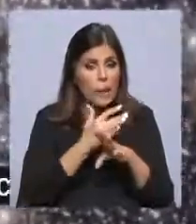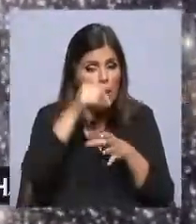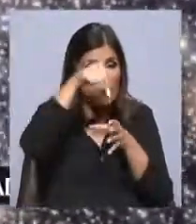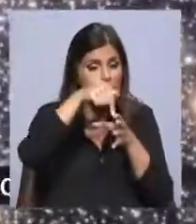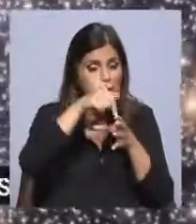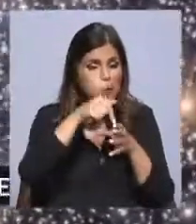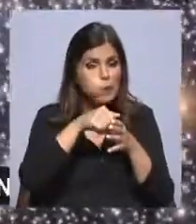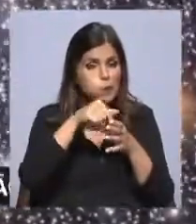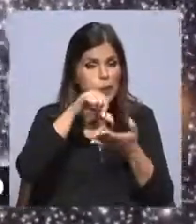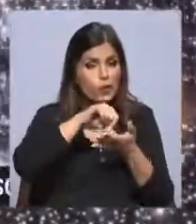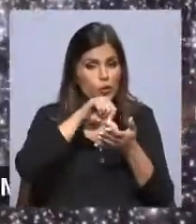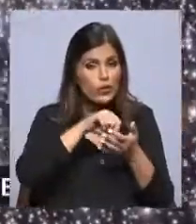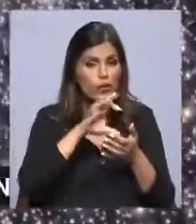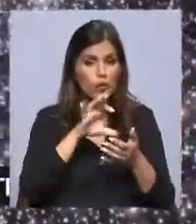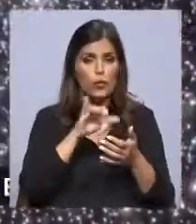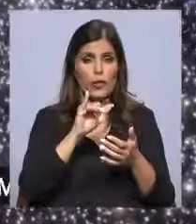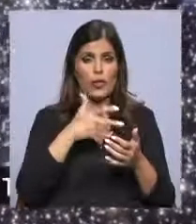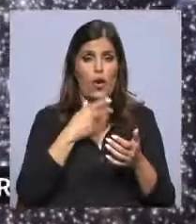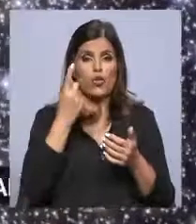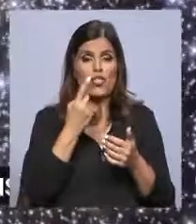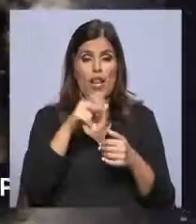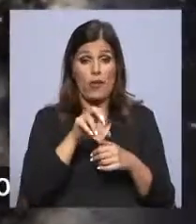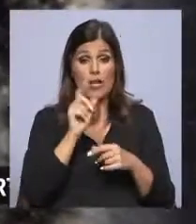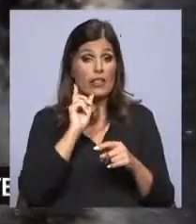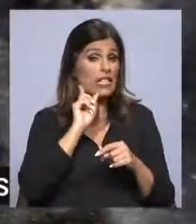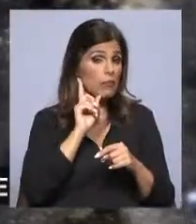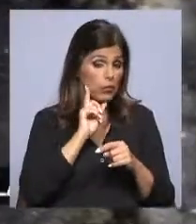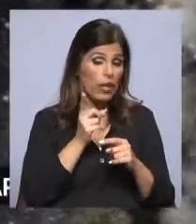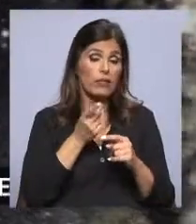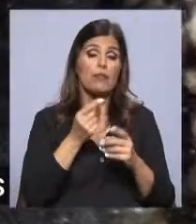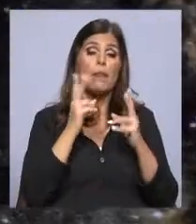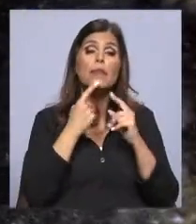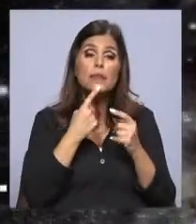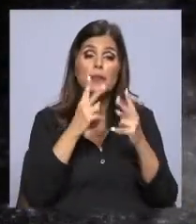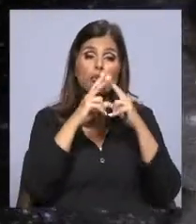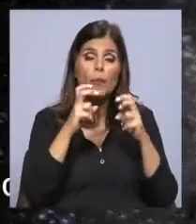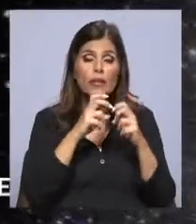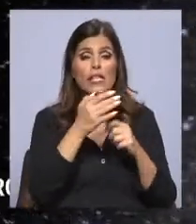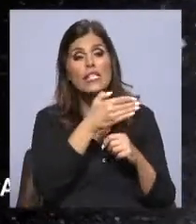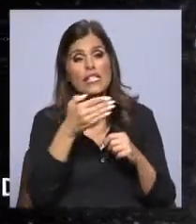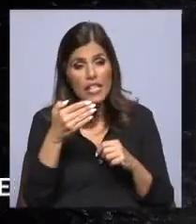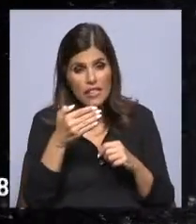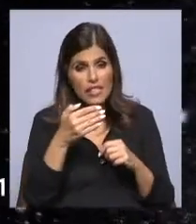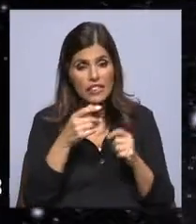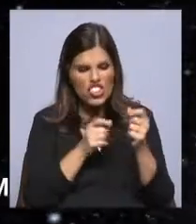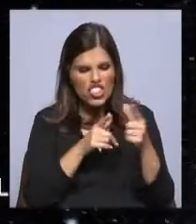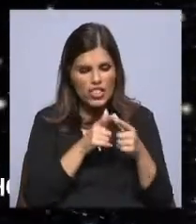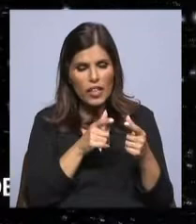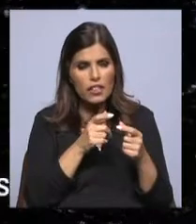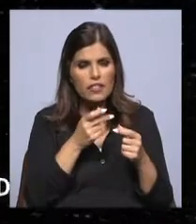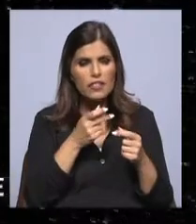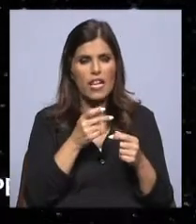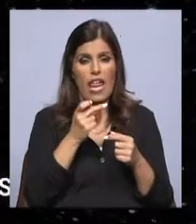Cristiana, guarda esta informação aos telespectadores também, que vai ser interessante para perceber esta descoberta. Muito bem, 700 anãs brancas analisadas nestes 2